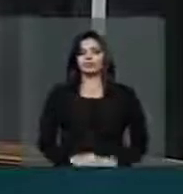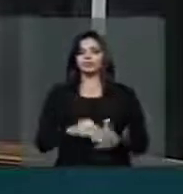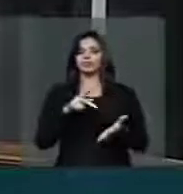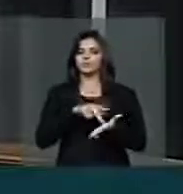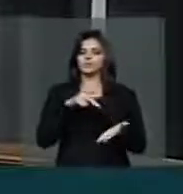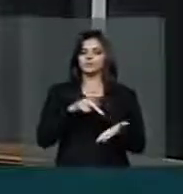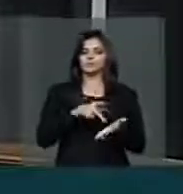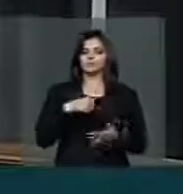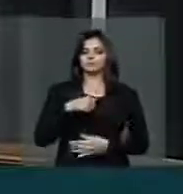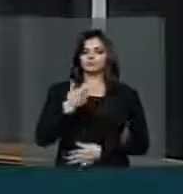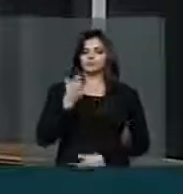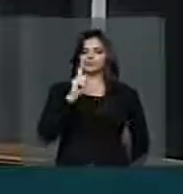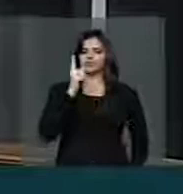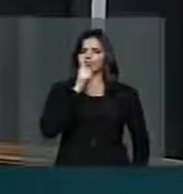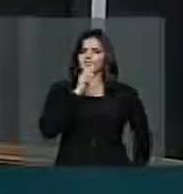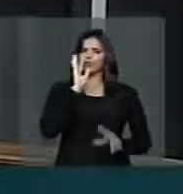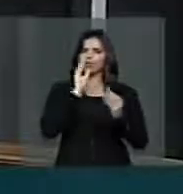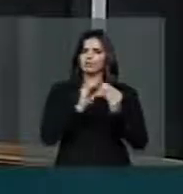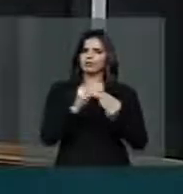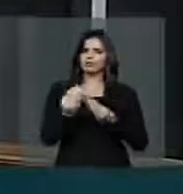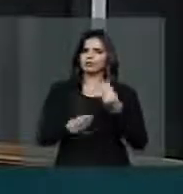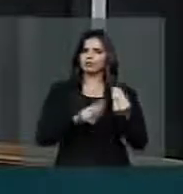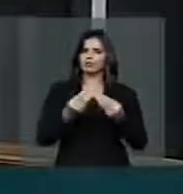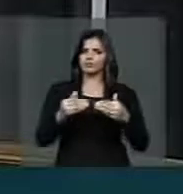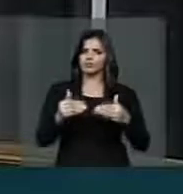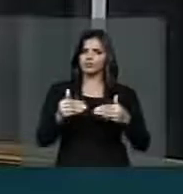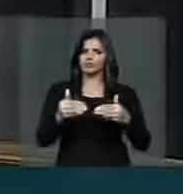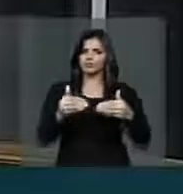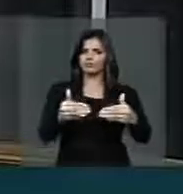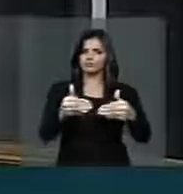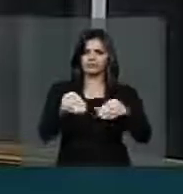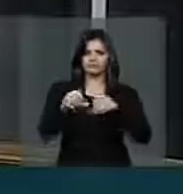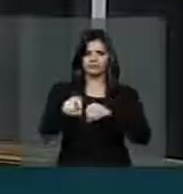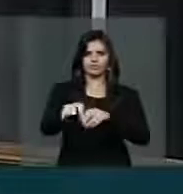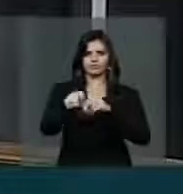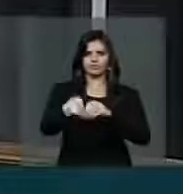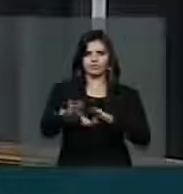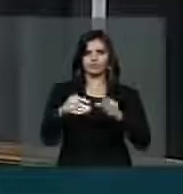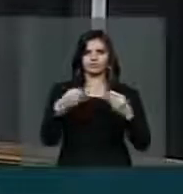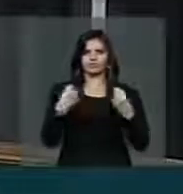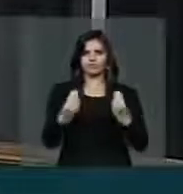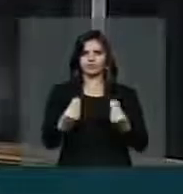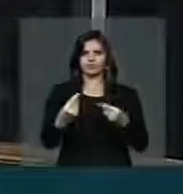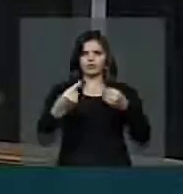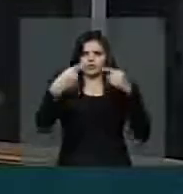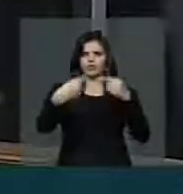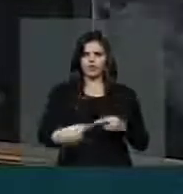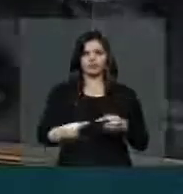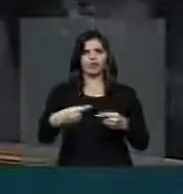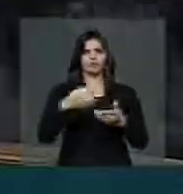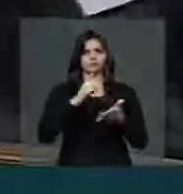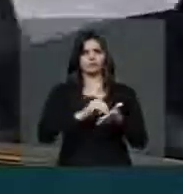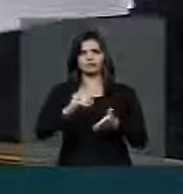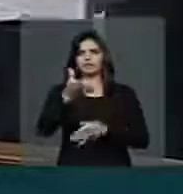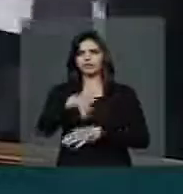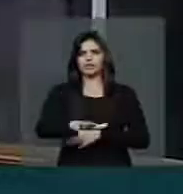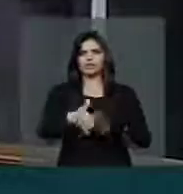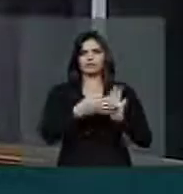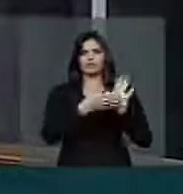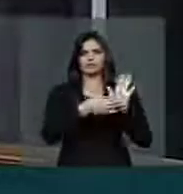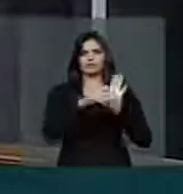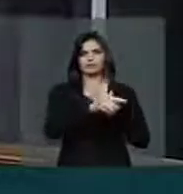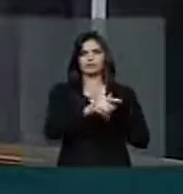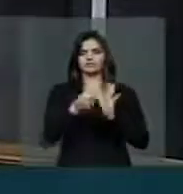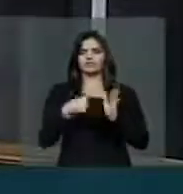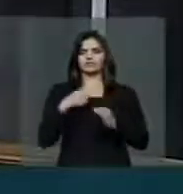honestamente, não consigo compreender. O Ministério da Educação se pôs totalmente contrário a essa iniciativa.